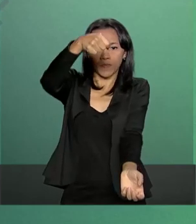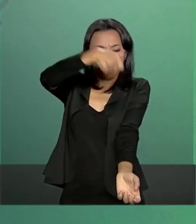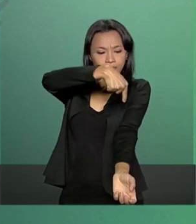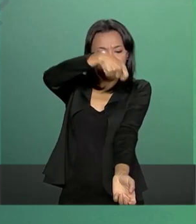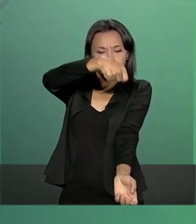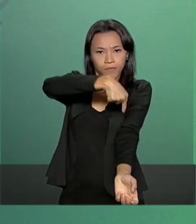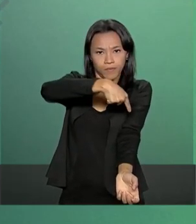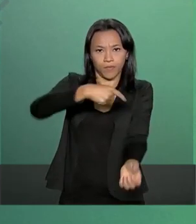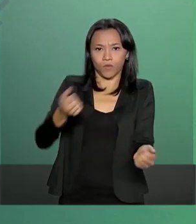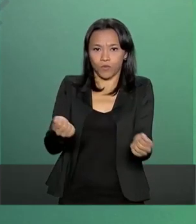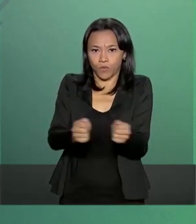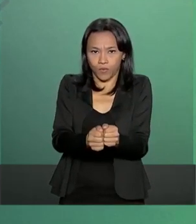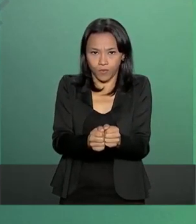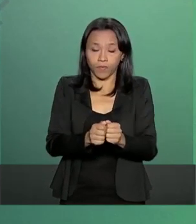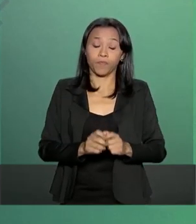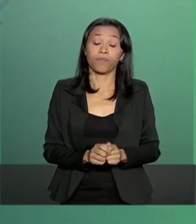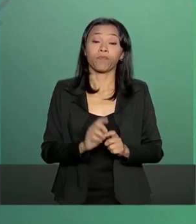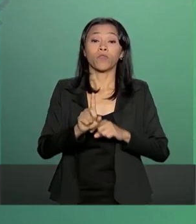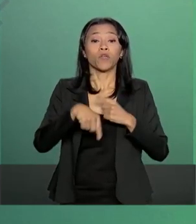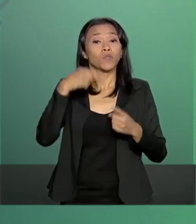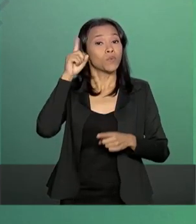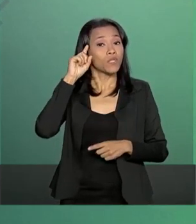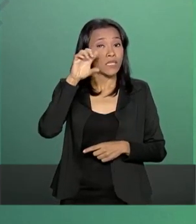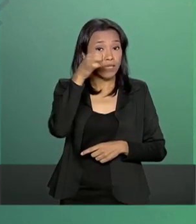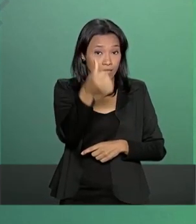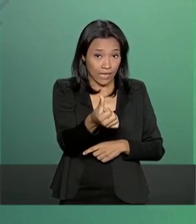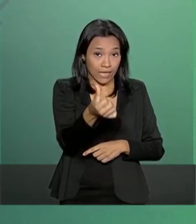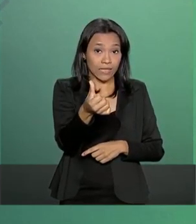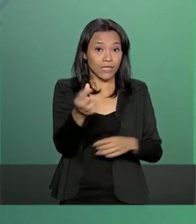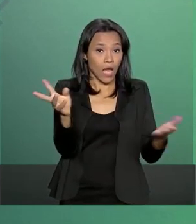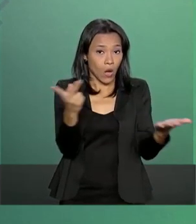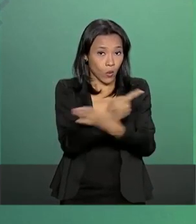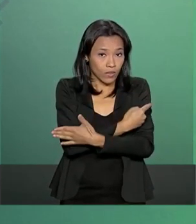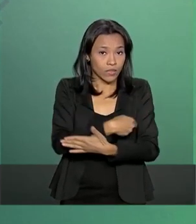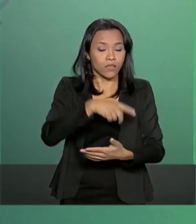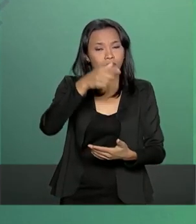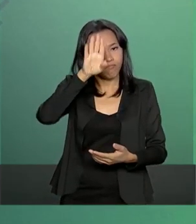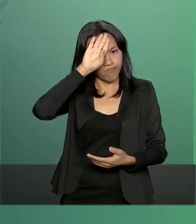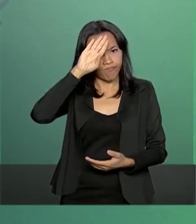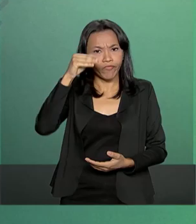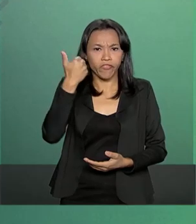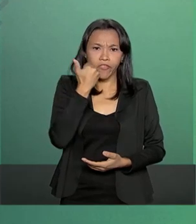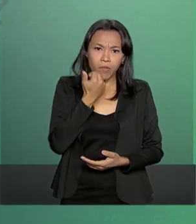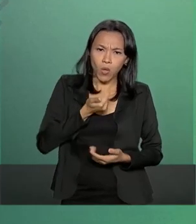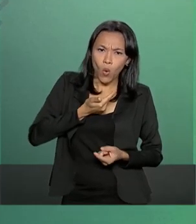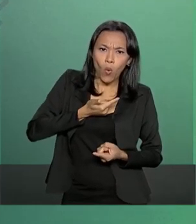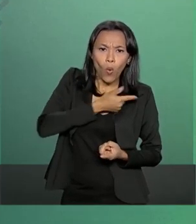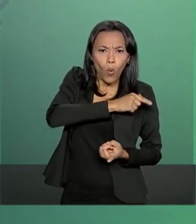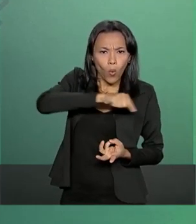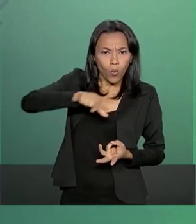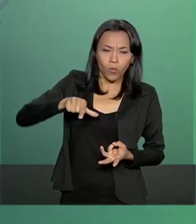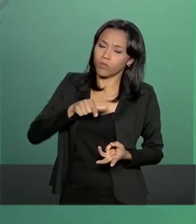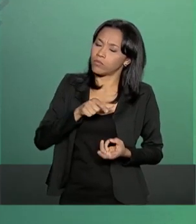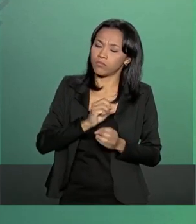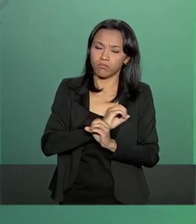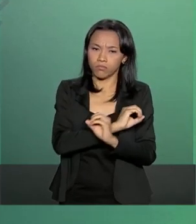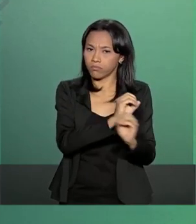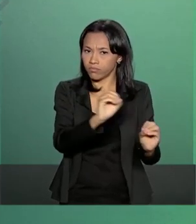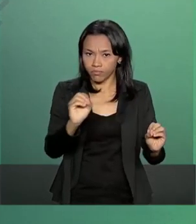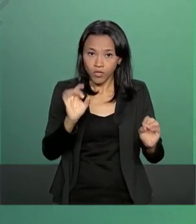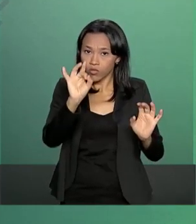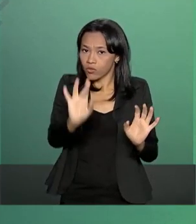de fevereiro, teve episódio isolado de febre, sem outros sintomas associados,